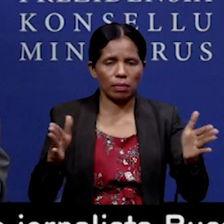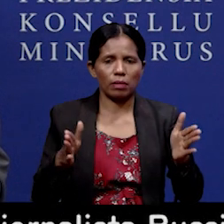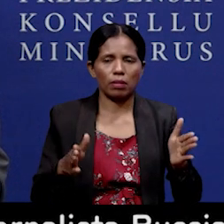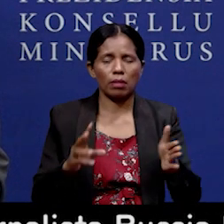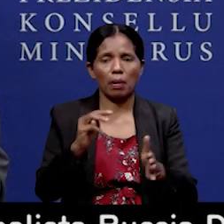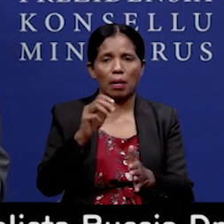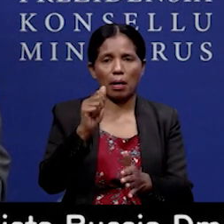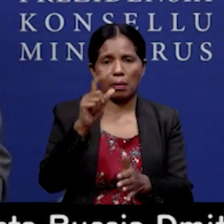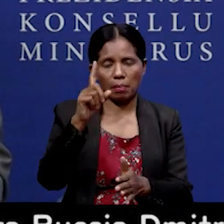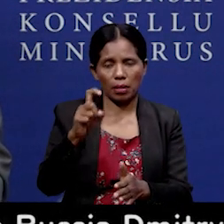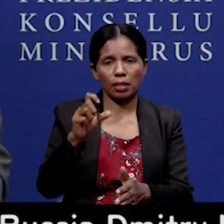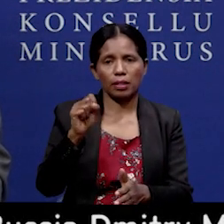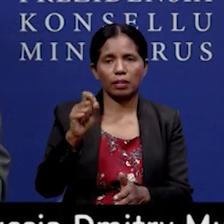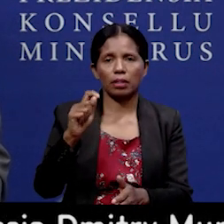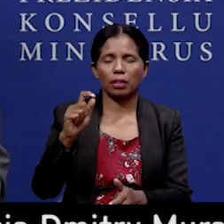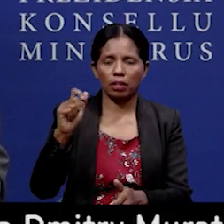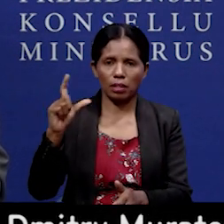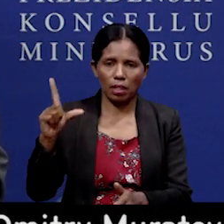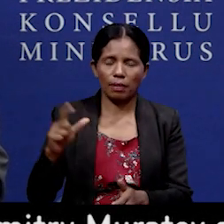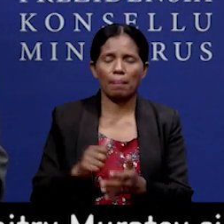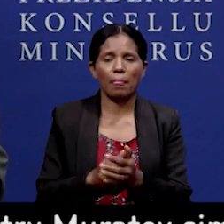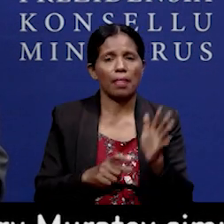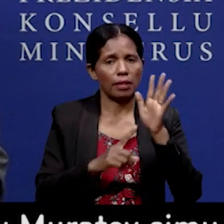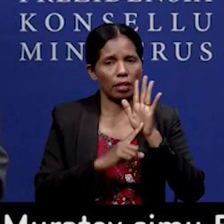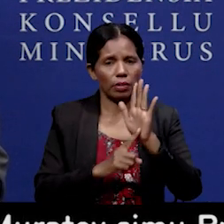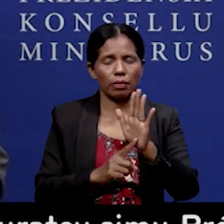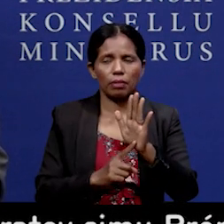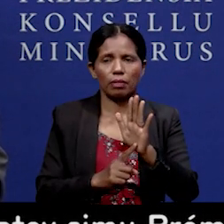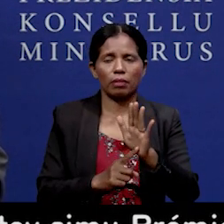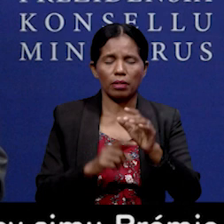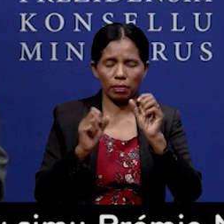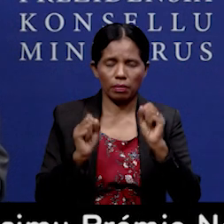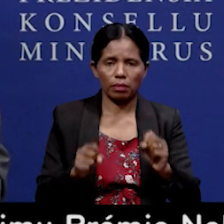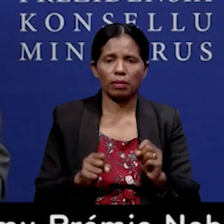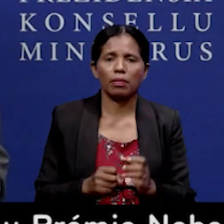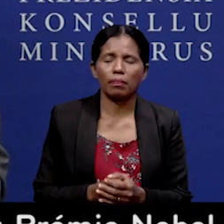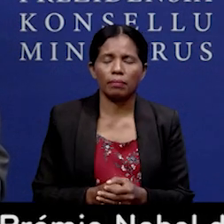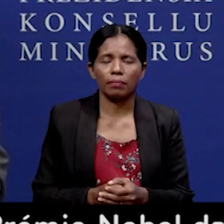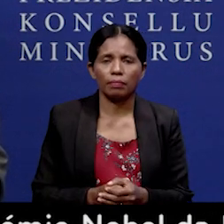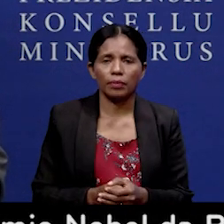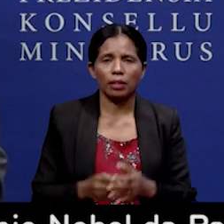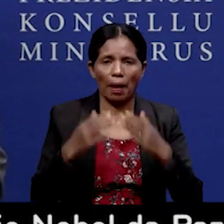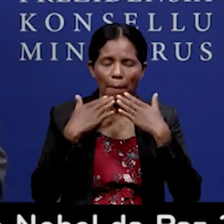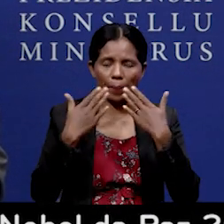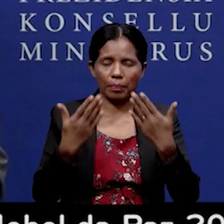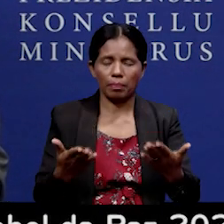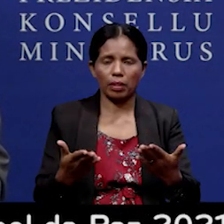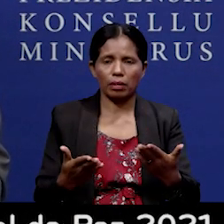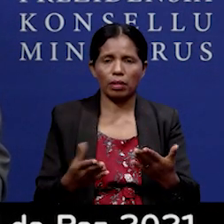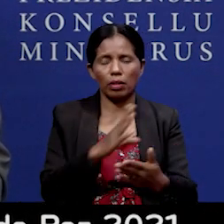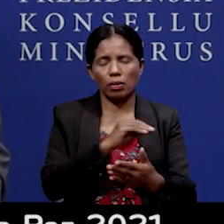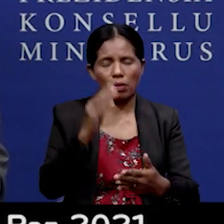nian. No nebe, hato, atunemos, hato, agradecimento no